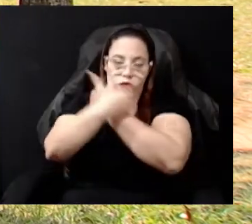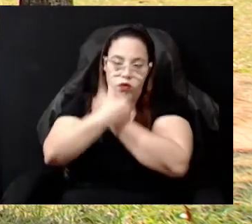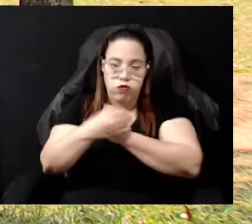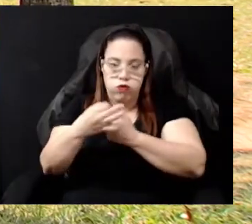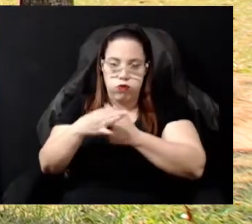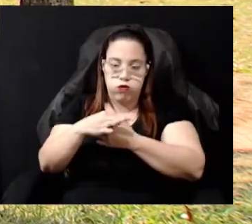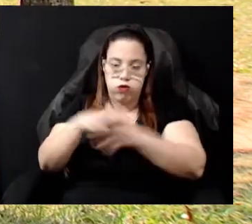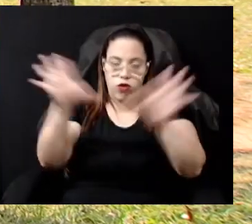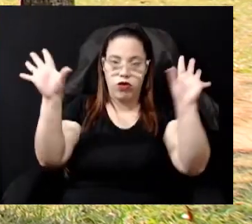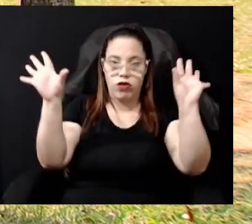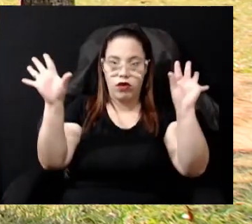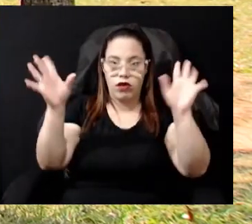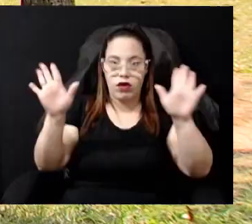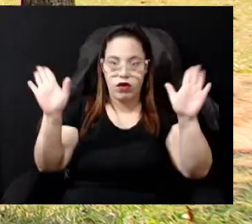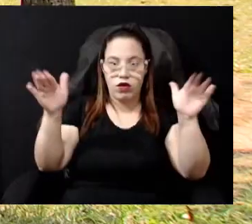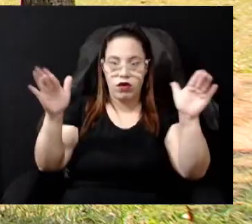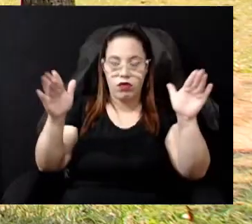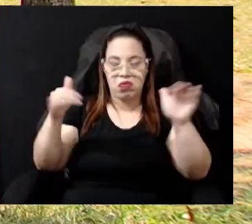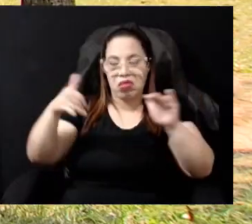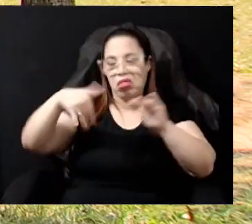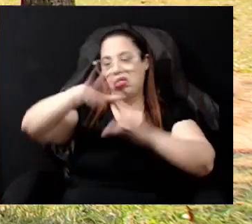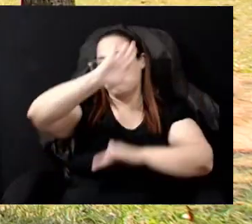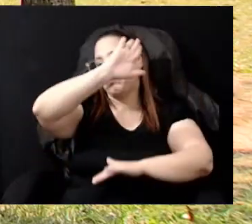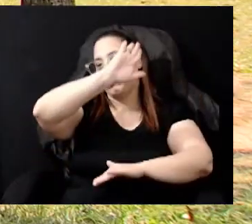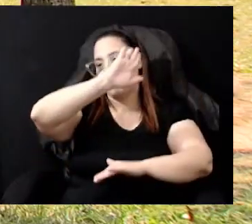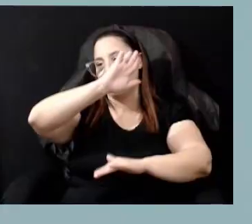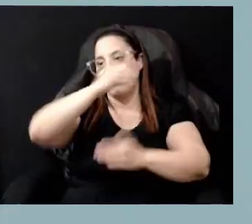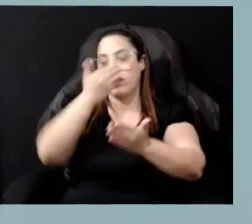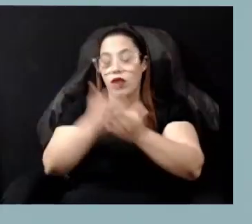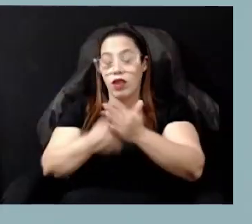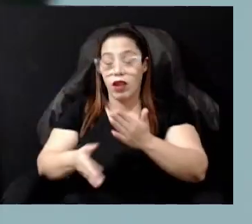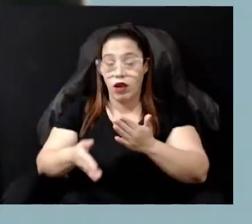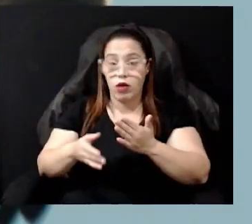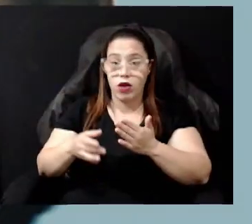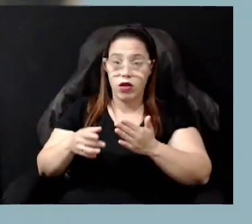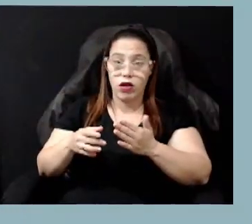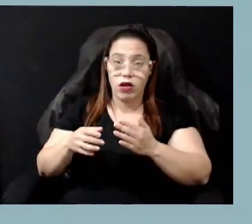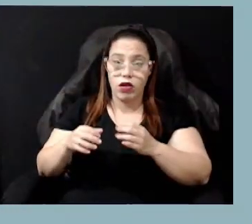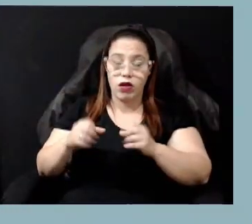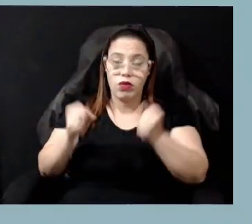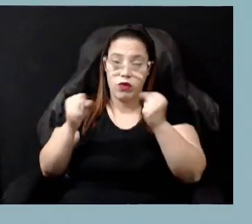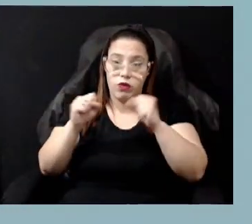asa mesmo e ter a perda de caloria e ganhar musculatura também.